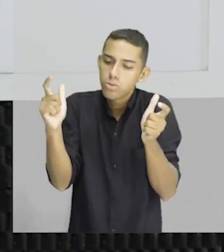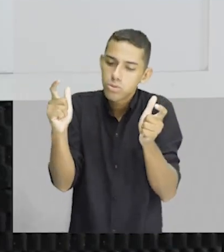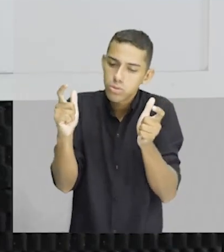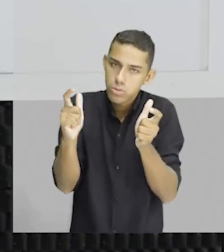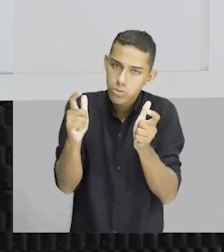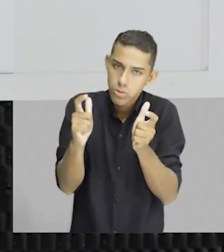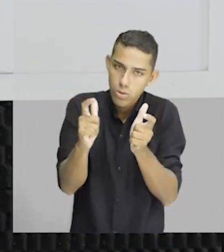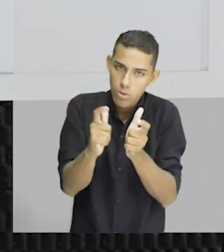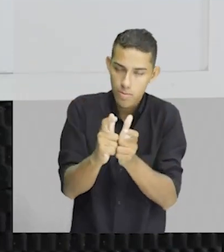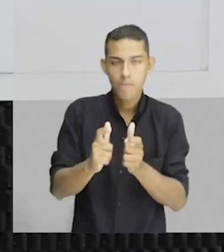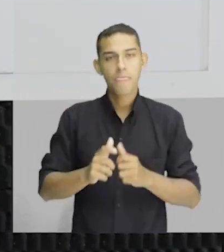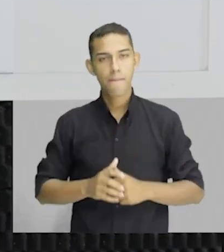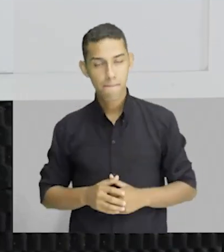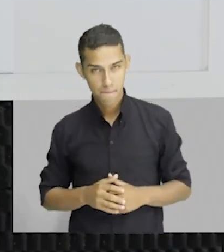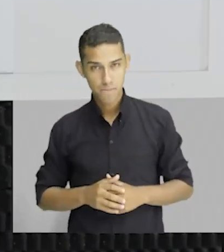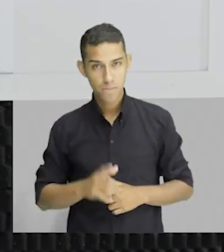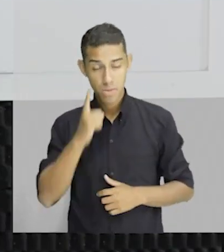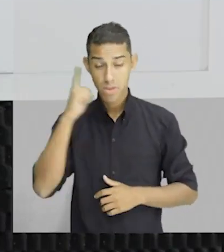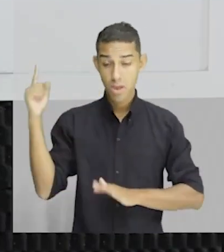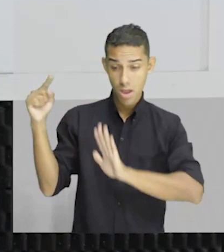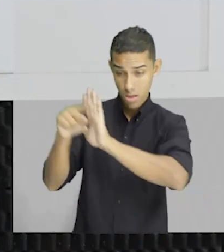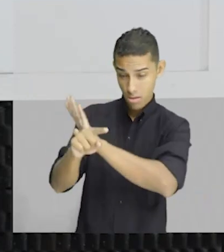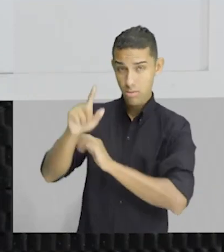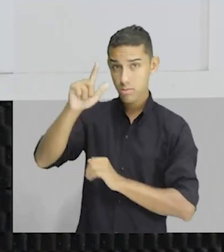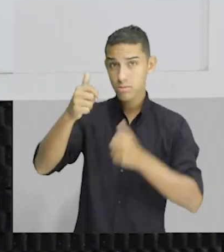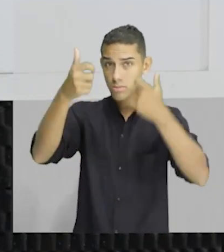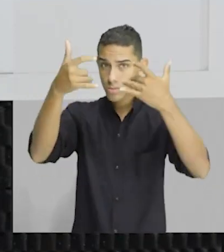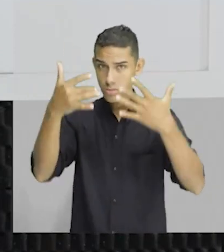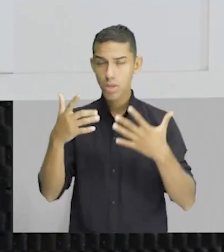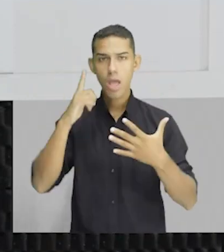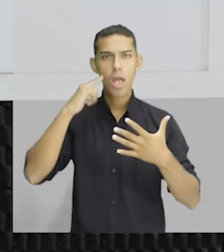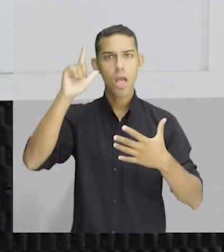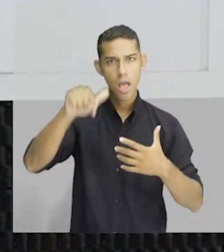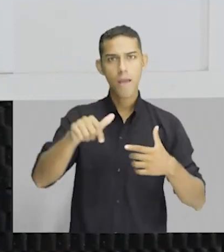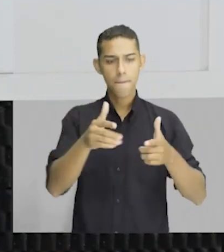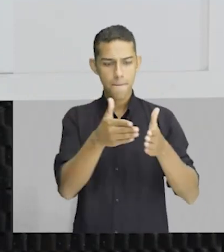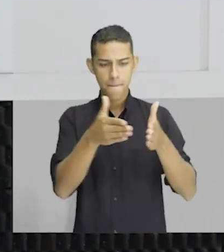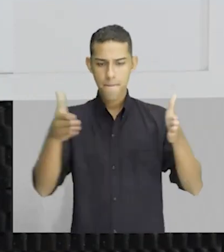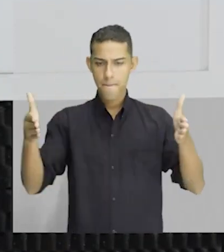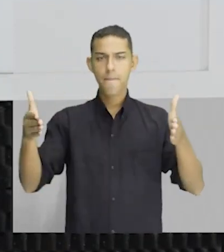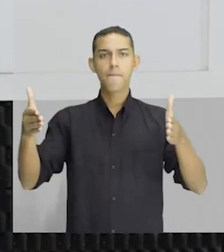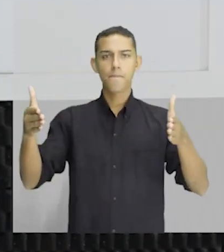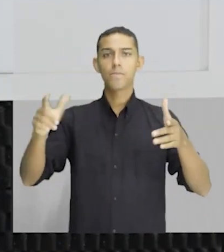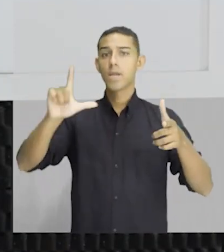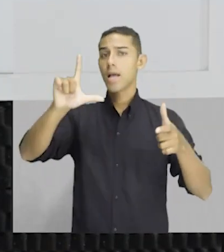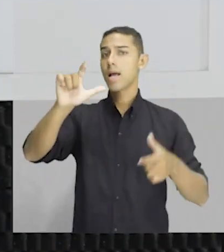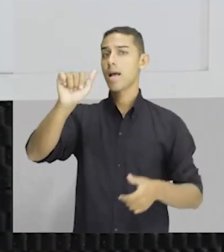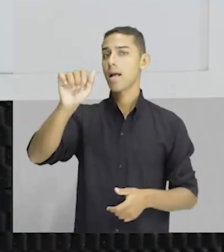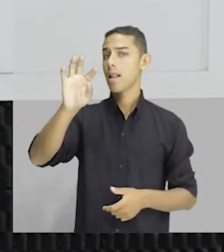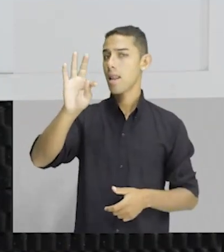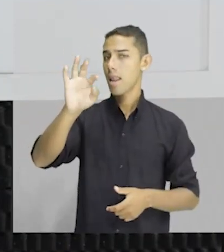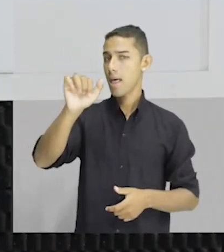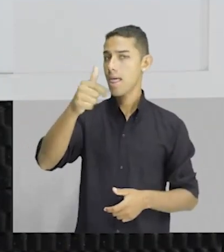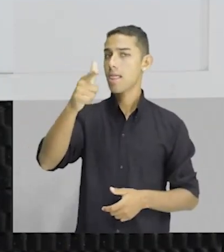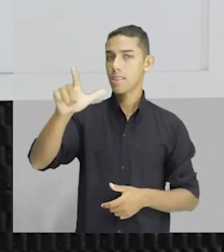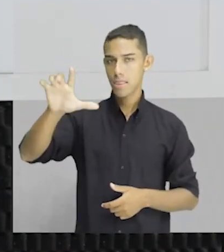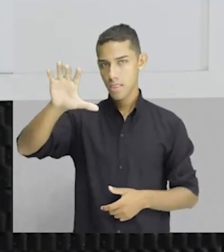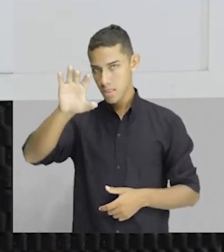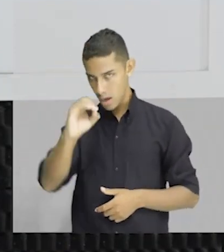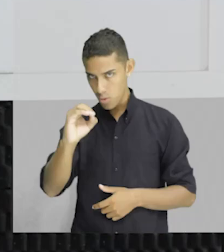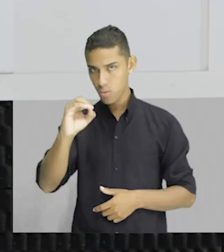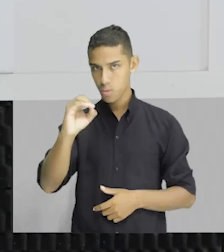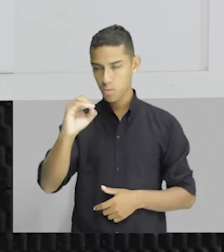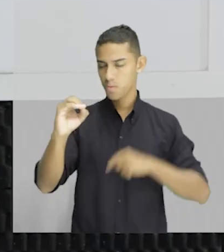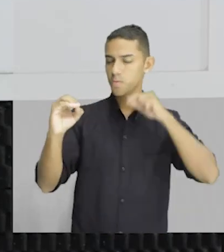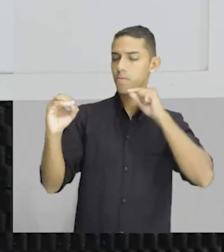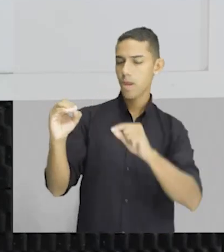dimensões. A questão diz que é uma haste de metal, haste de latão, que quando é medida